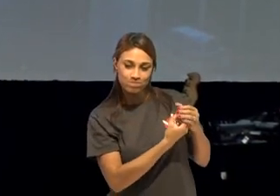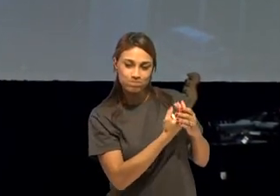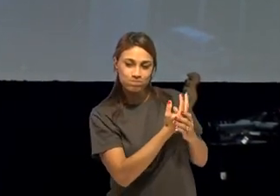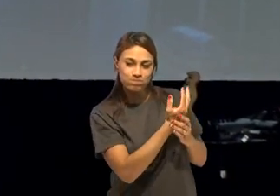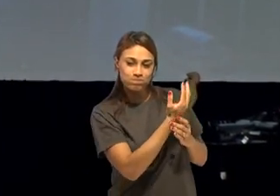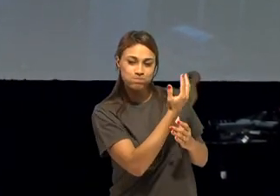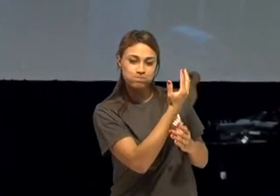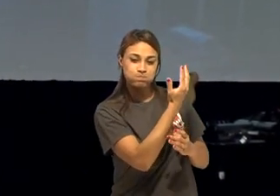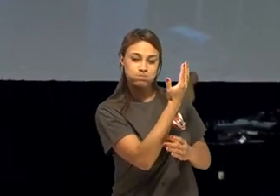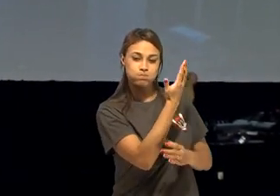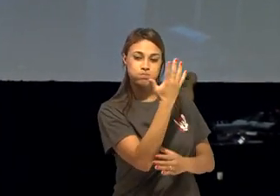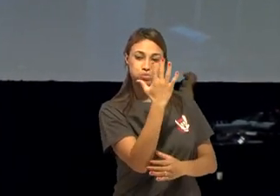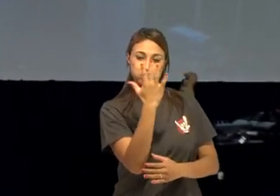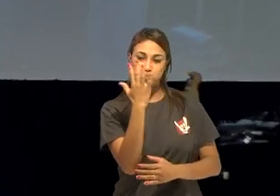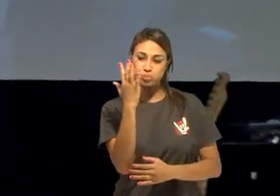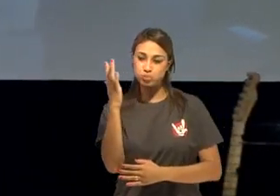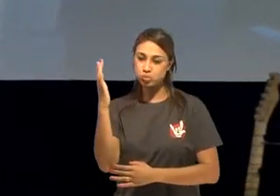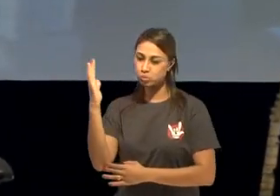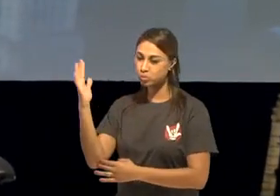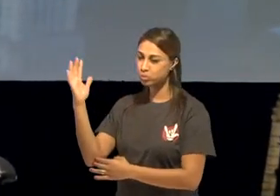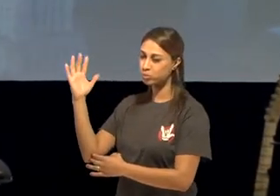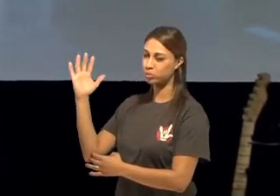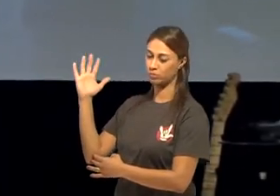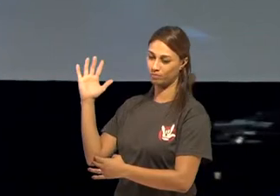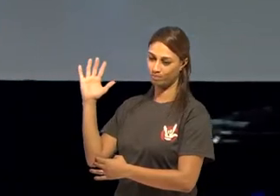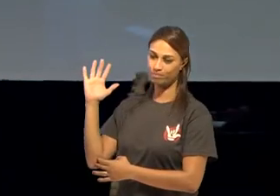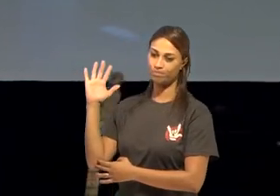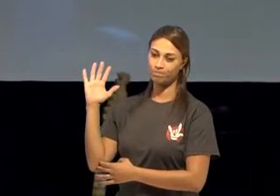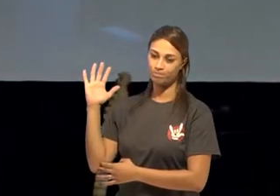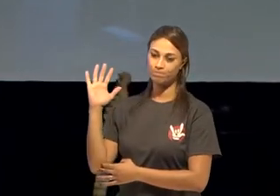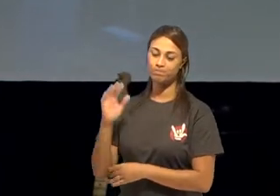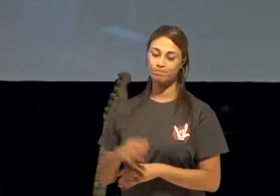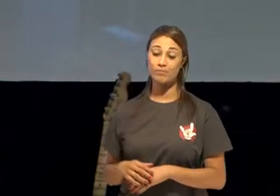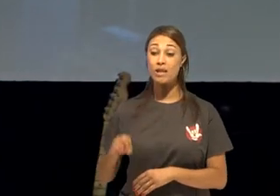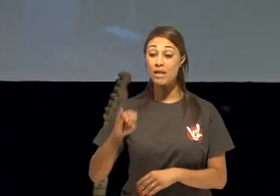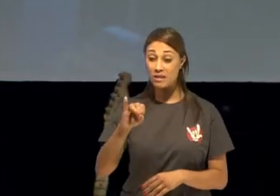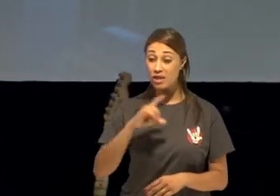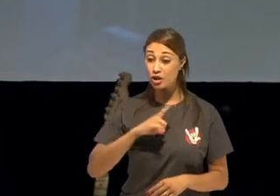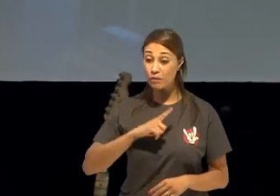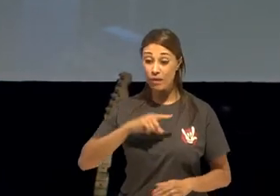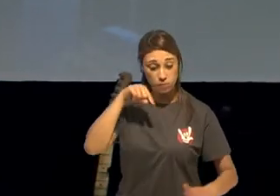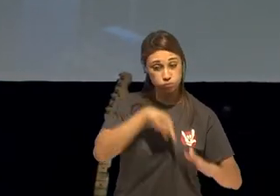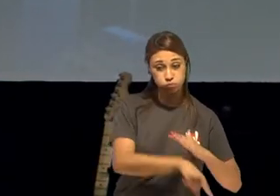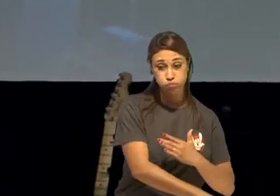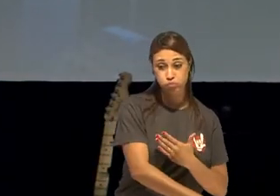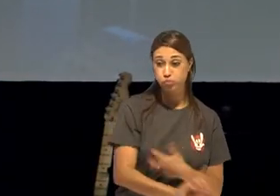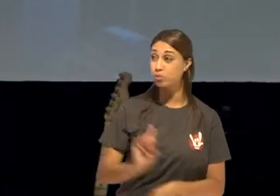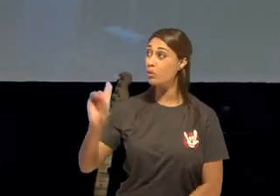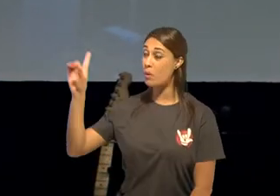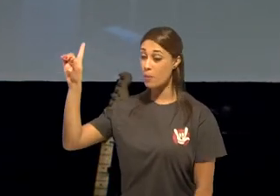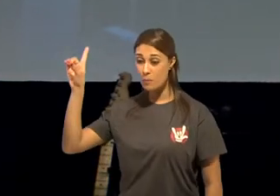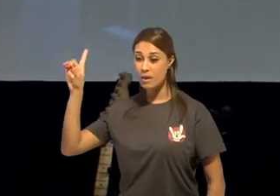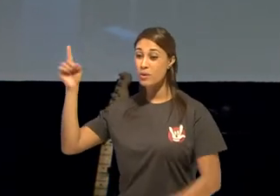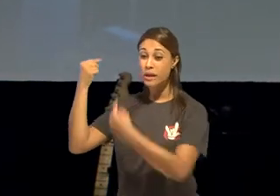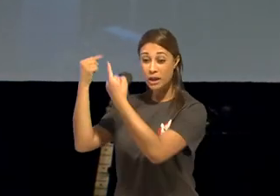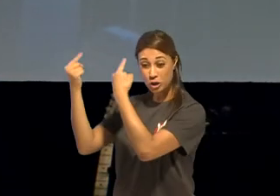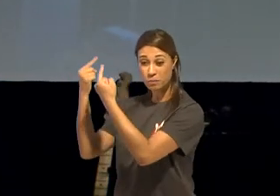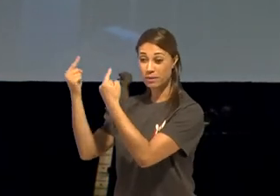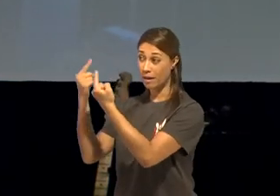no relacionamento com Deus, você será profundo no relacionamento com os homens. Sabe,